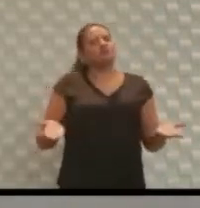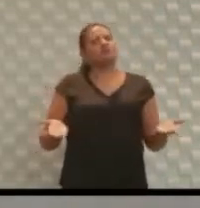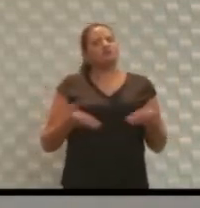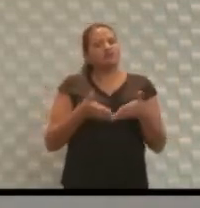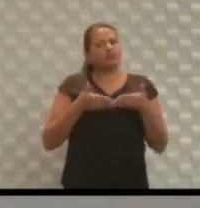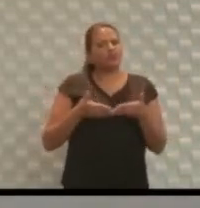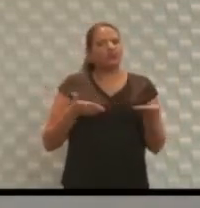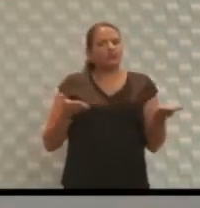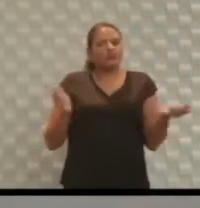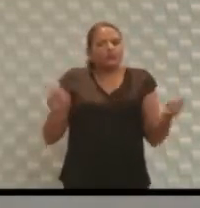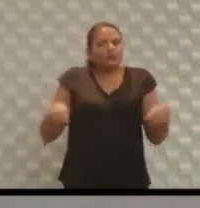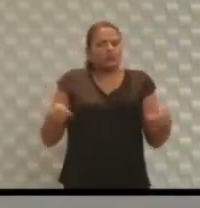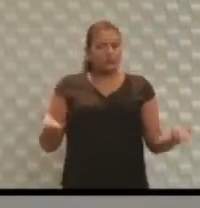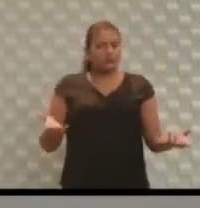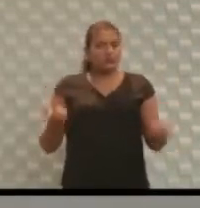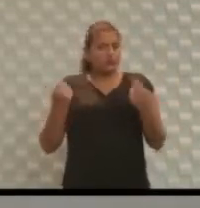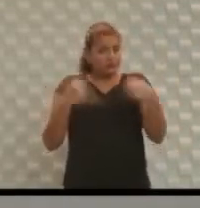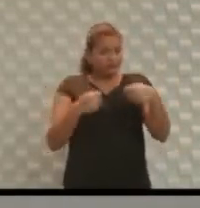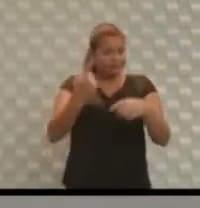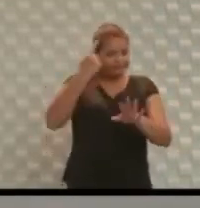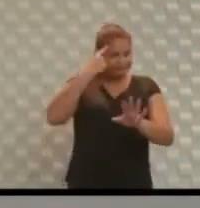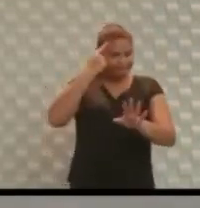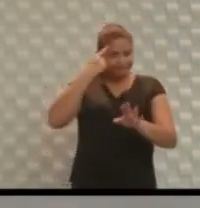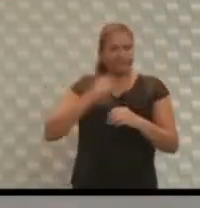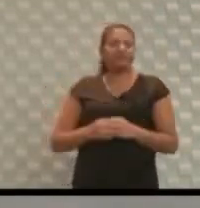e investir como um negócio.